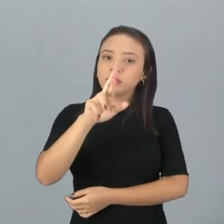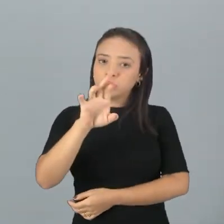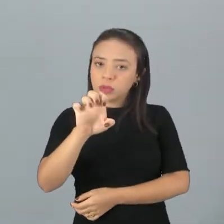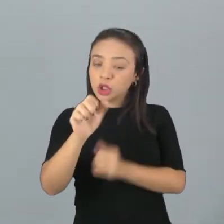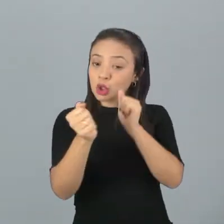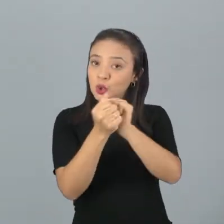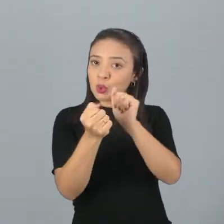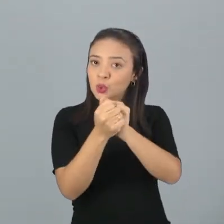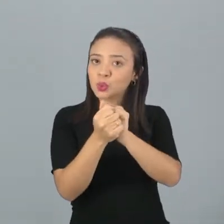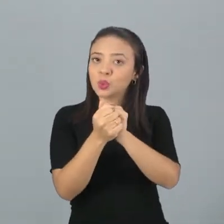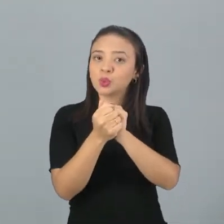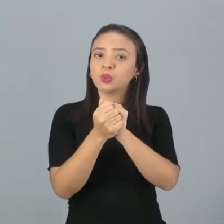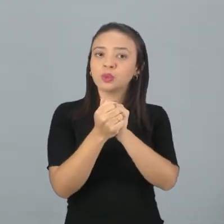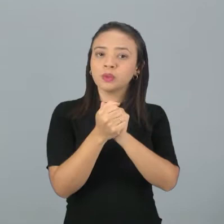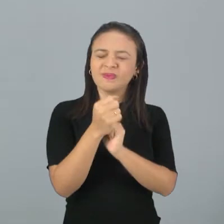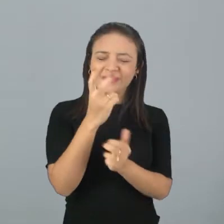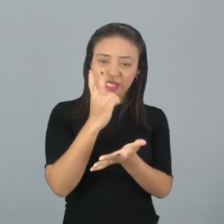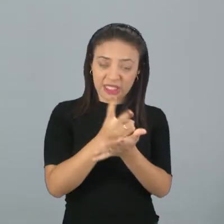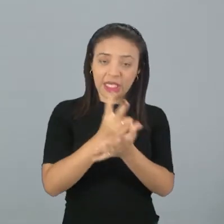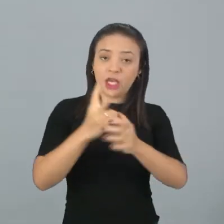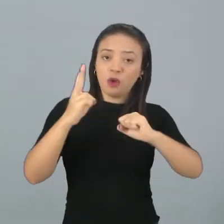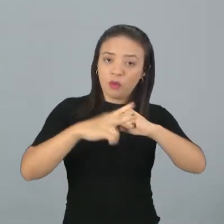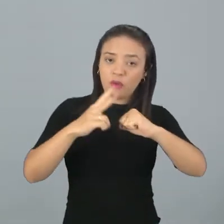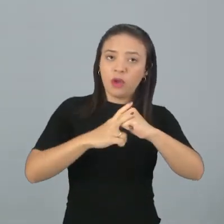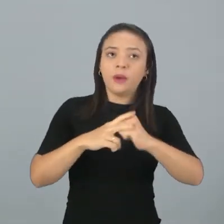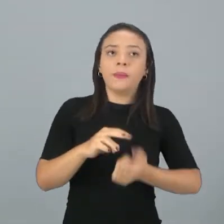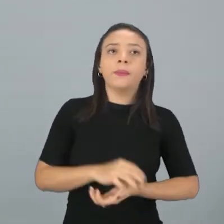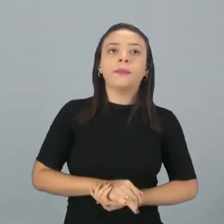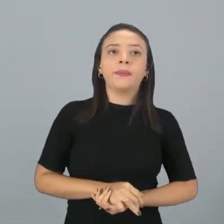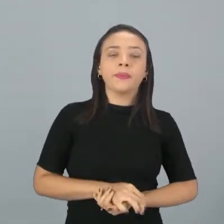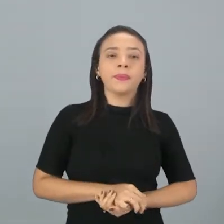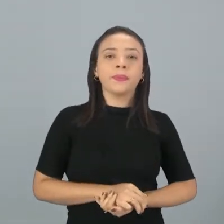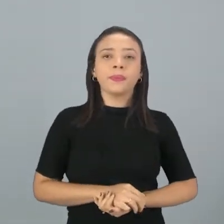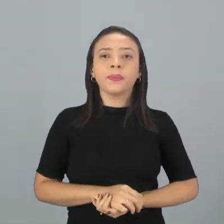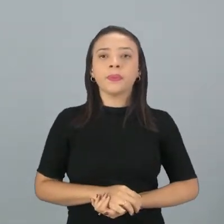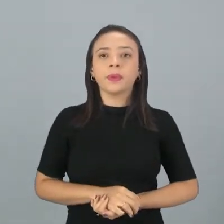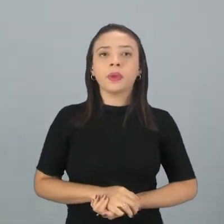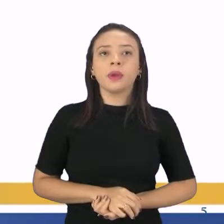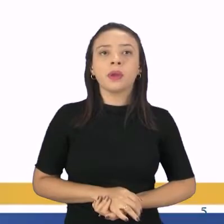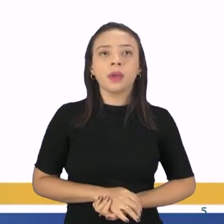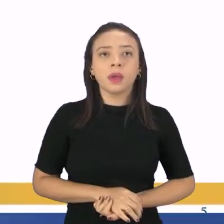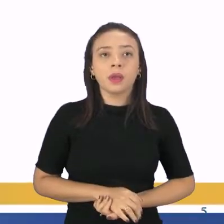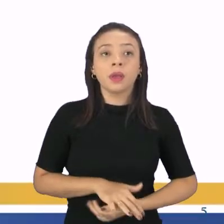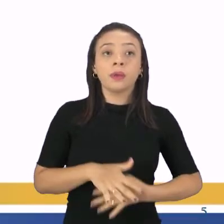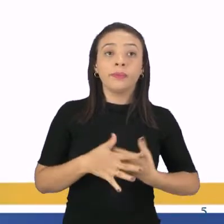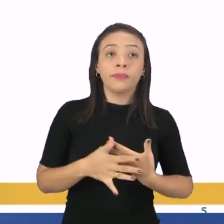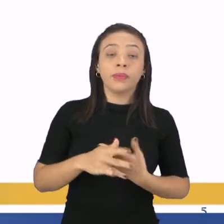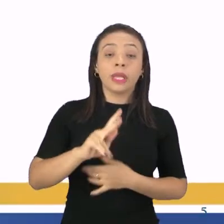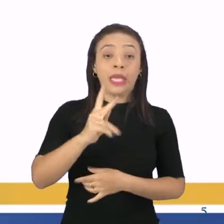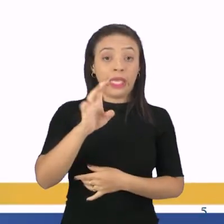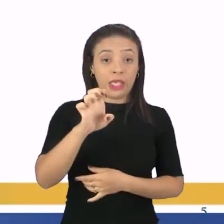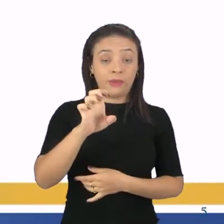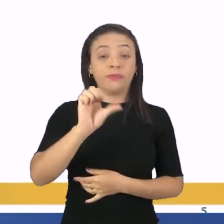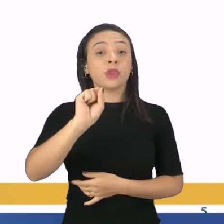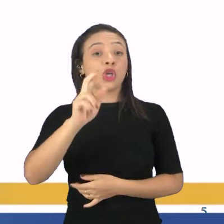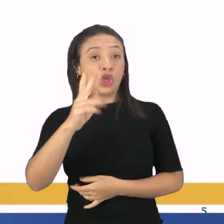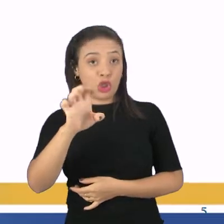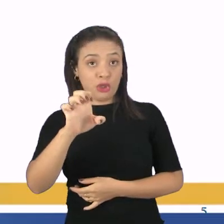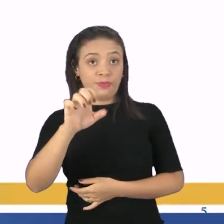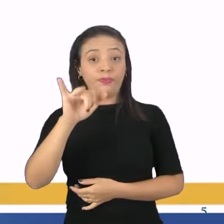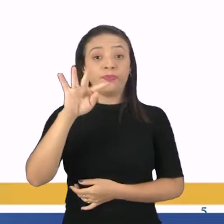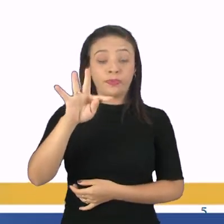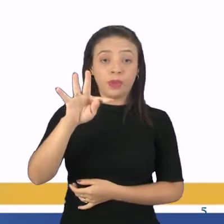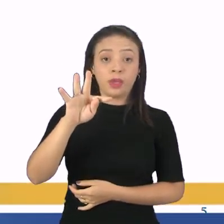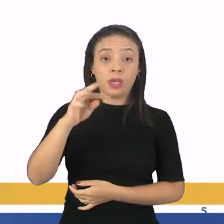conjugação correta do verbo to be. Então vai ficar você é ou você está. He, she e it, que é a terceira